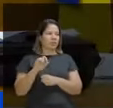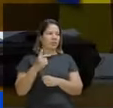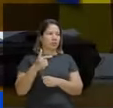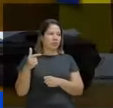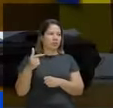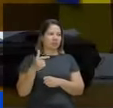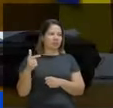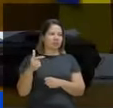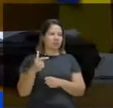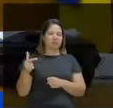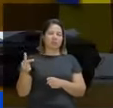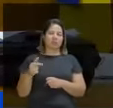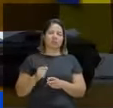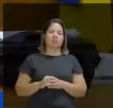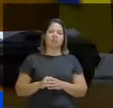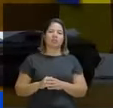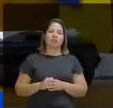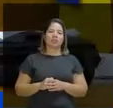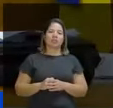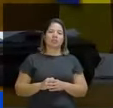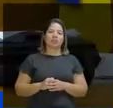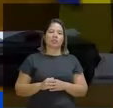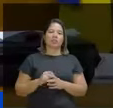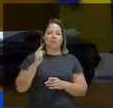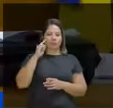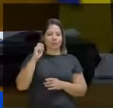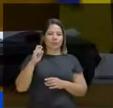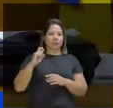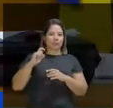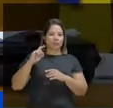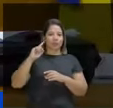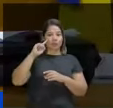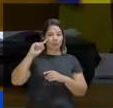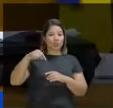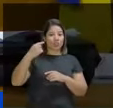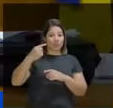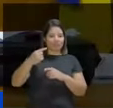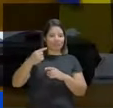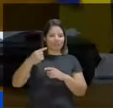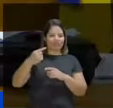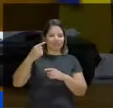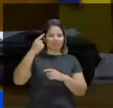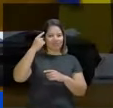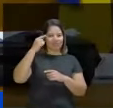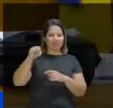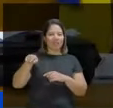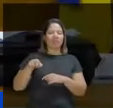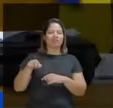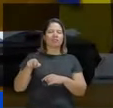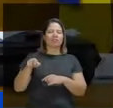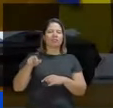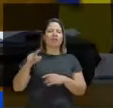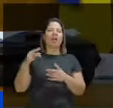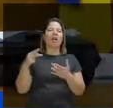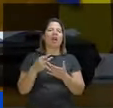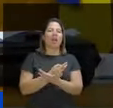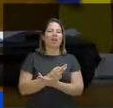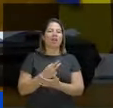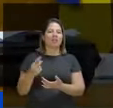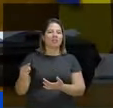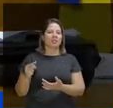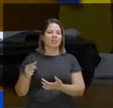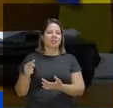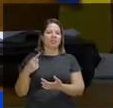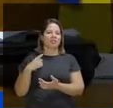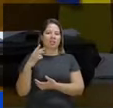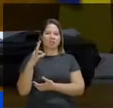seguinte à posse, todos nós acompanhamos o problema que ela teve, problema de um tumor